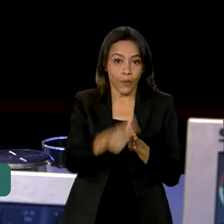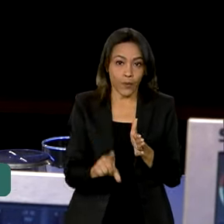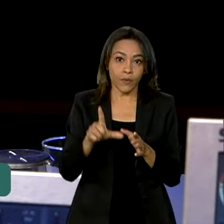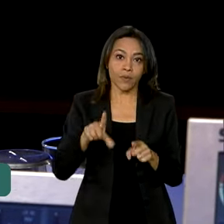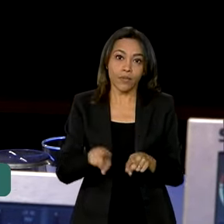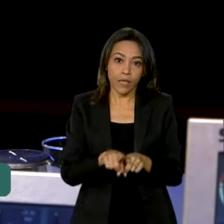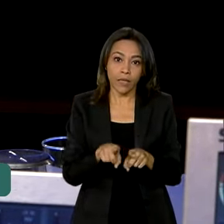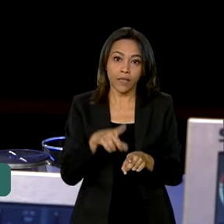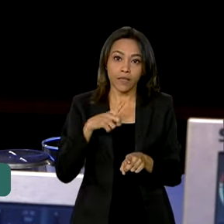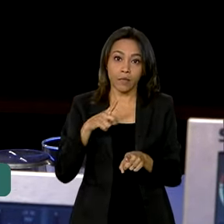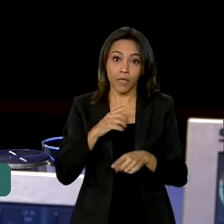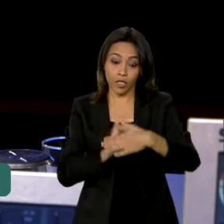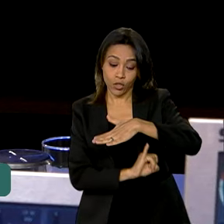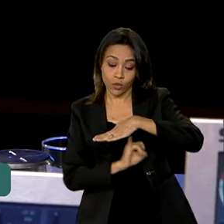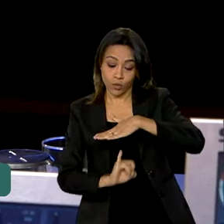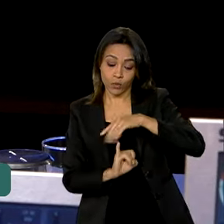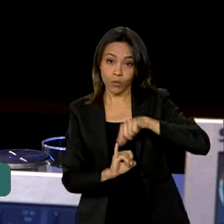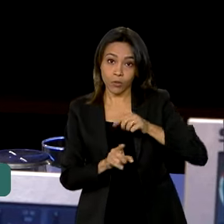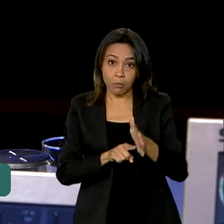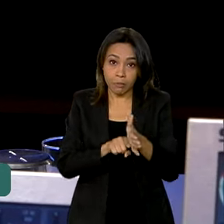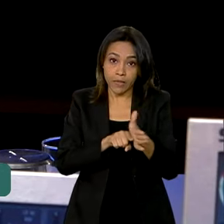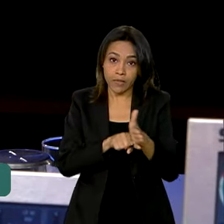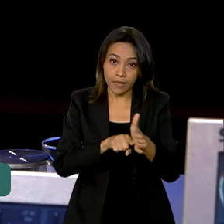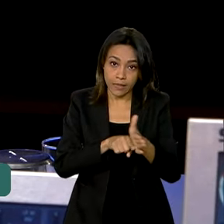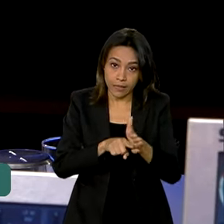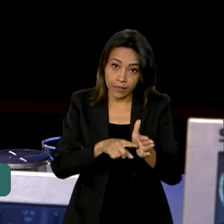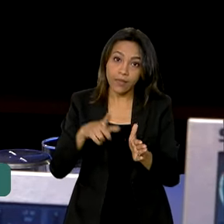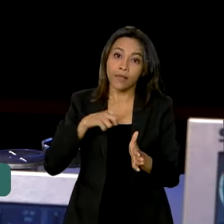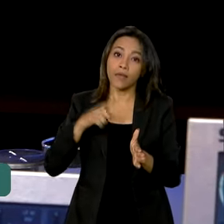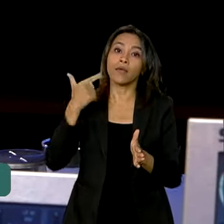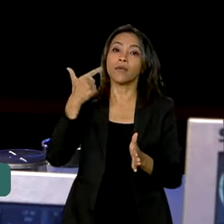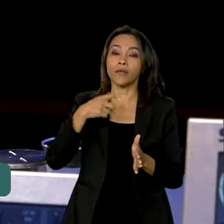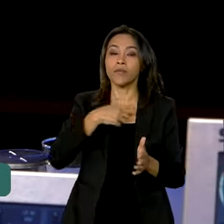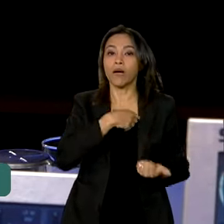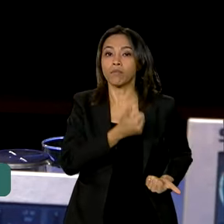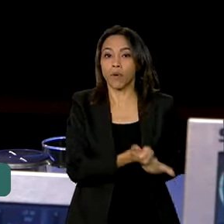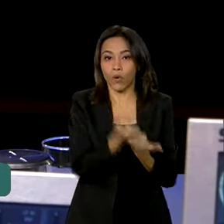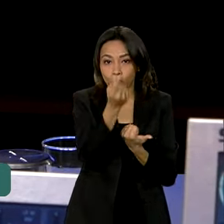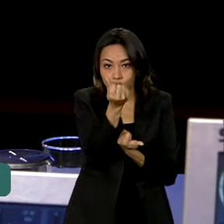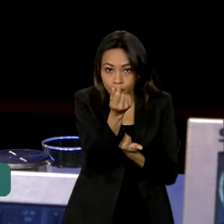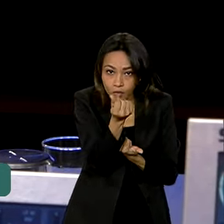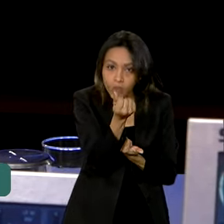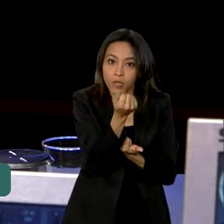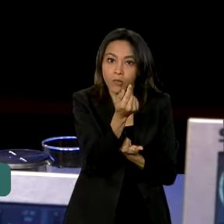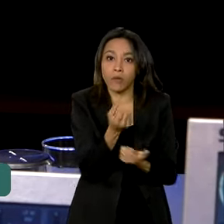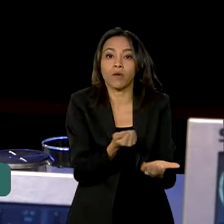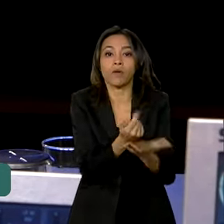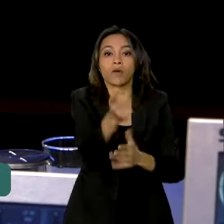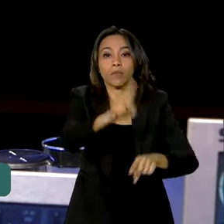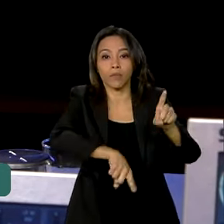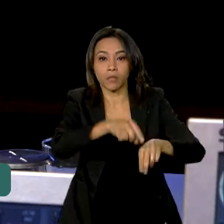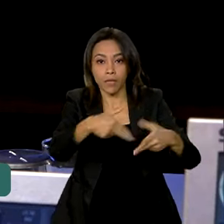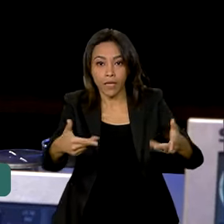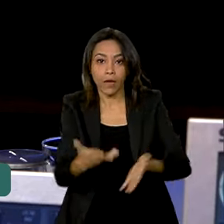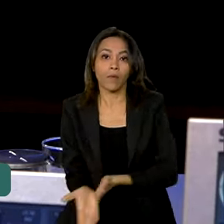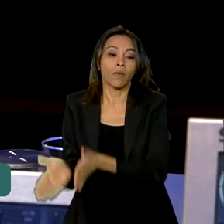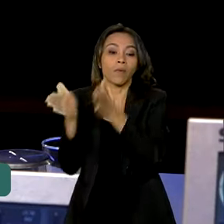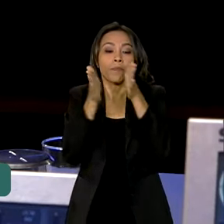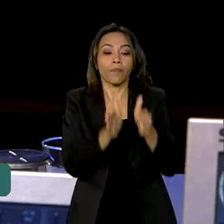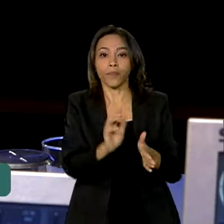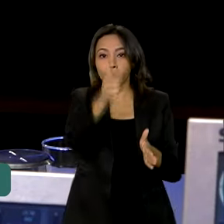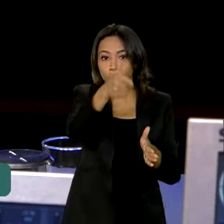para os institutos de pesquisa, aqueles que foram afetados, para equipamentos, e tem um pacote para